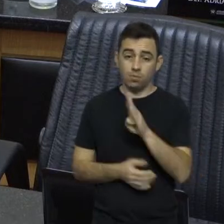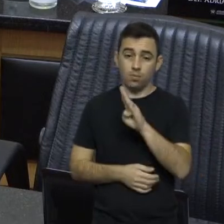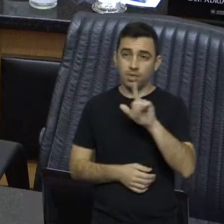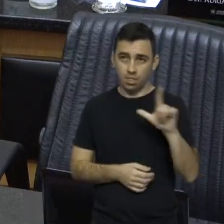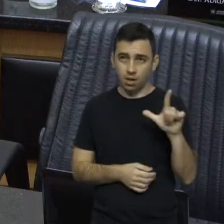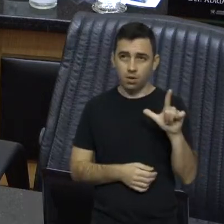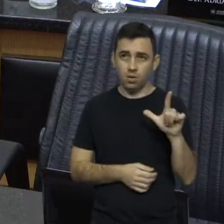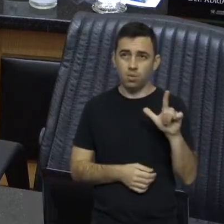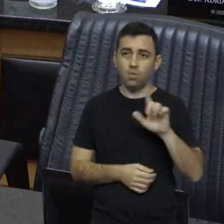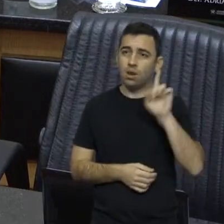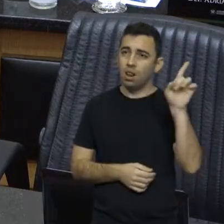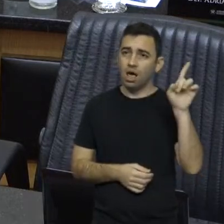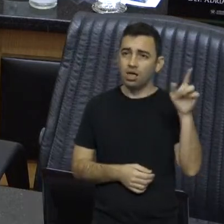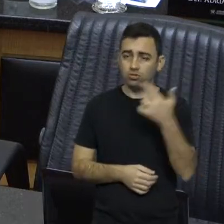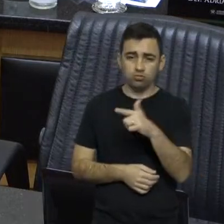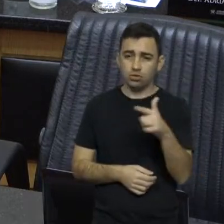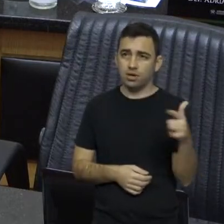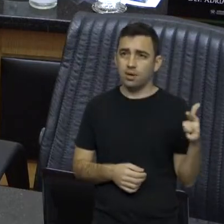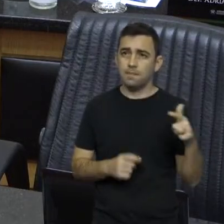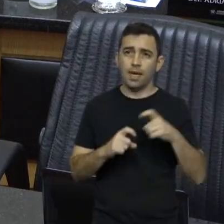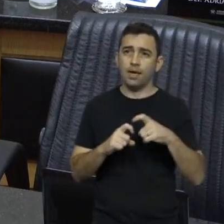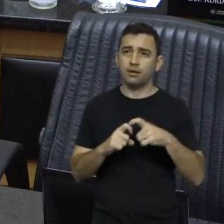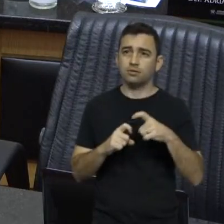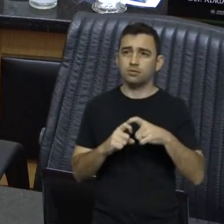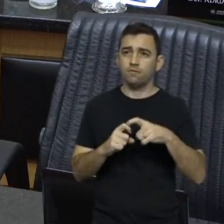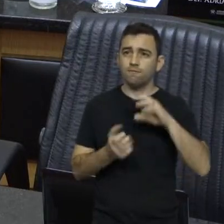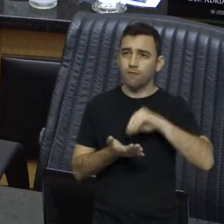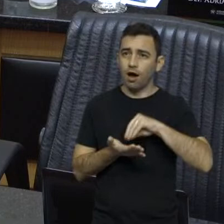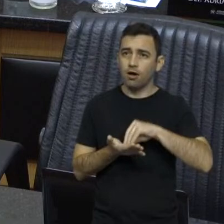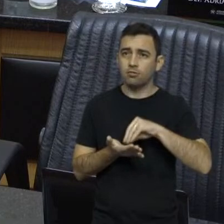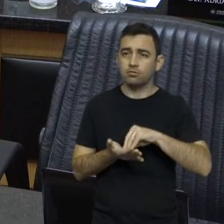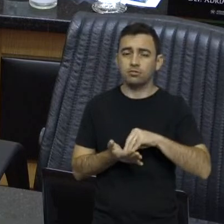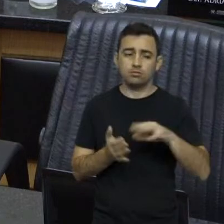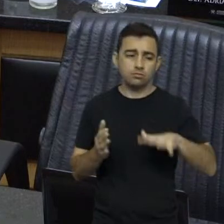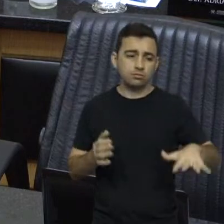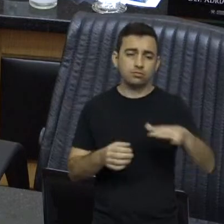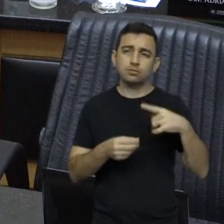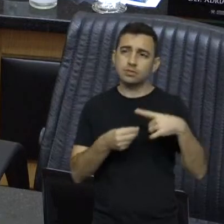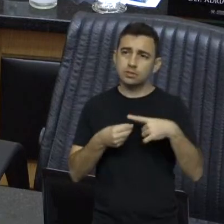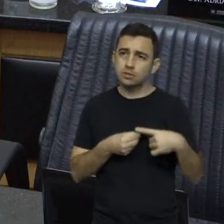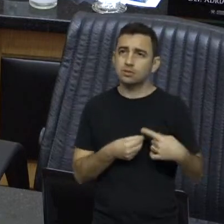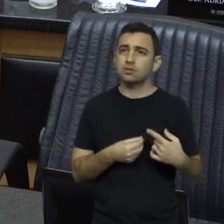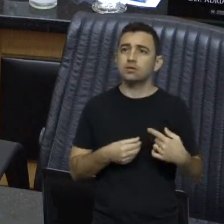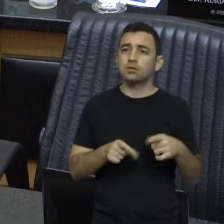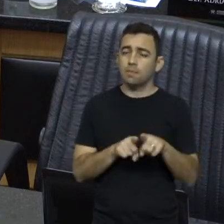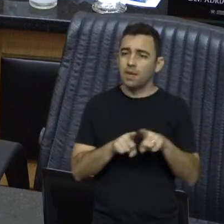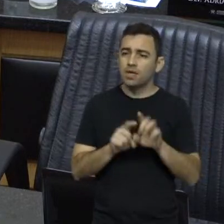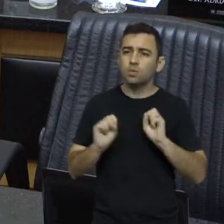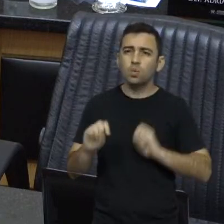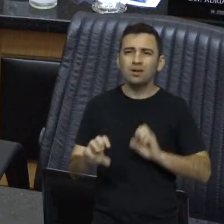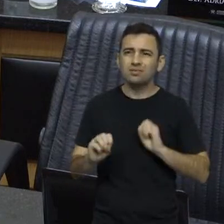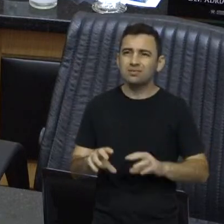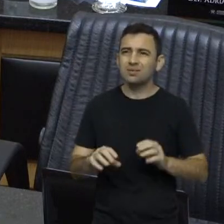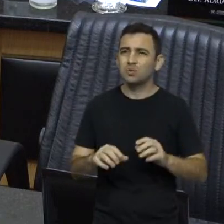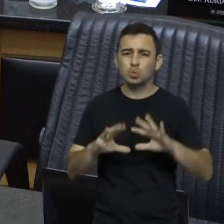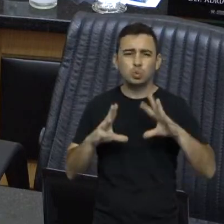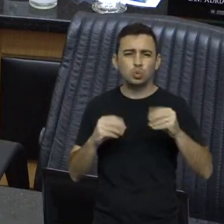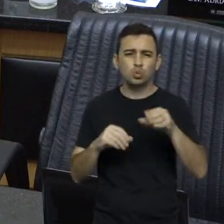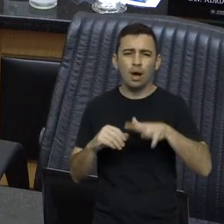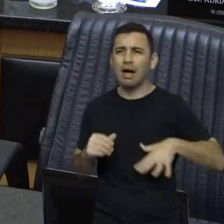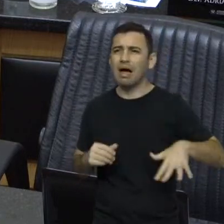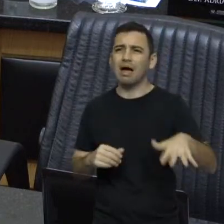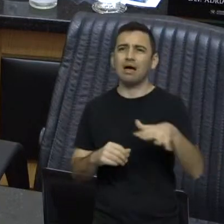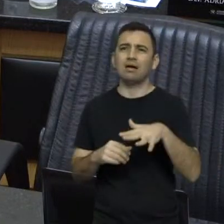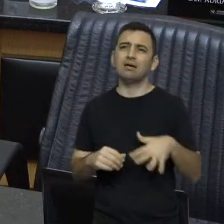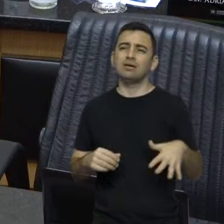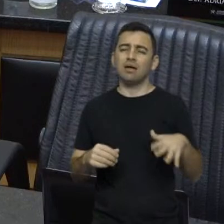acontecendo, na manhã de hoje, manifestações por falta de médico lá no município, e em diversos outros, na educação, enfim, em todas as áreas, a situação